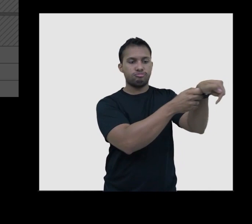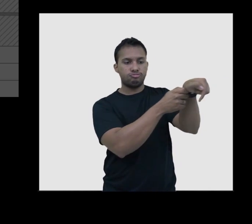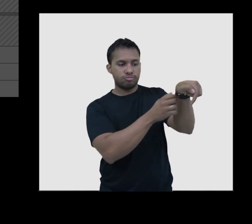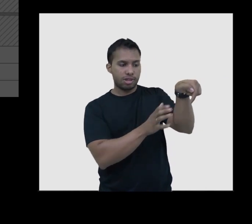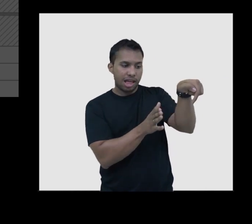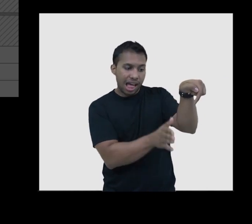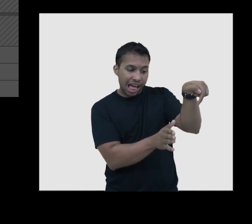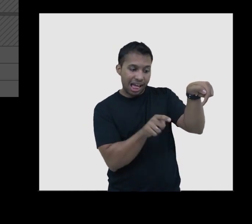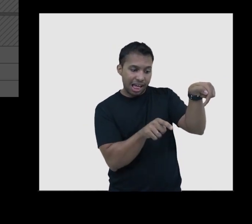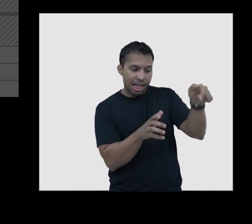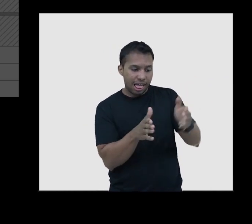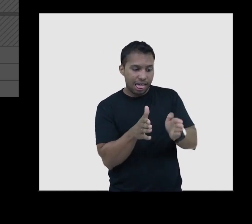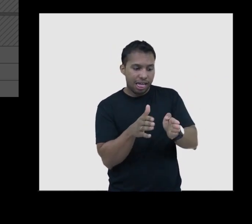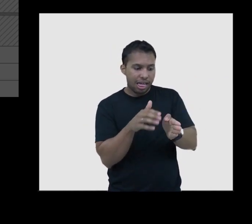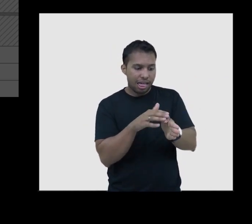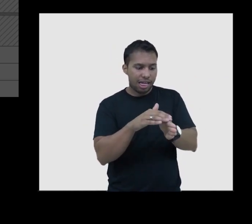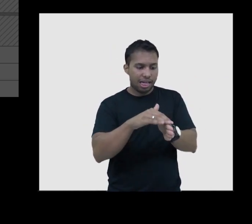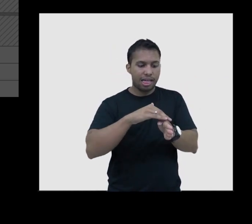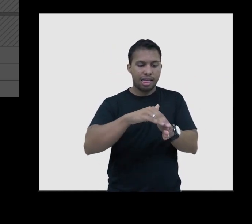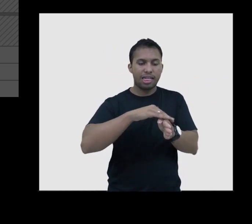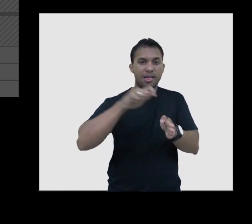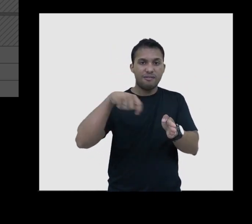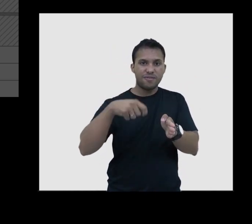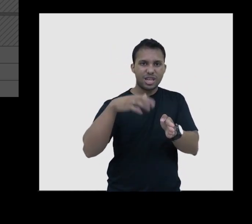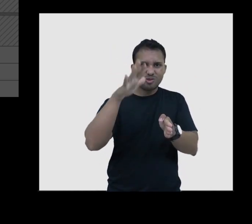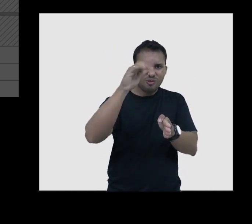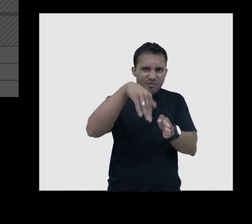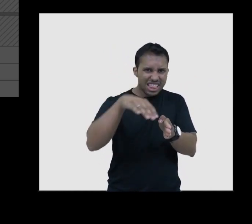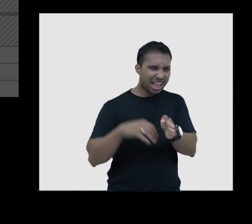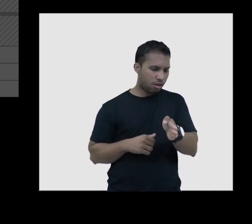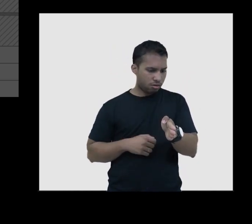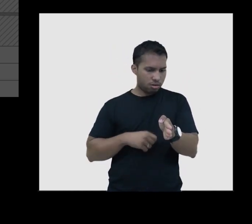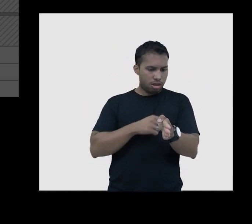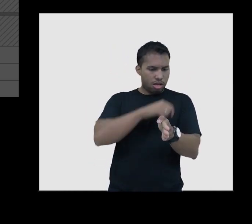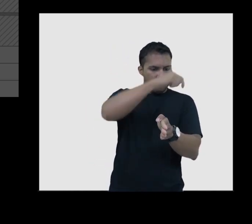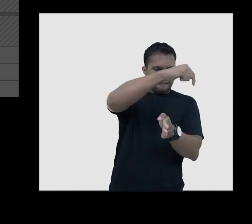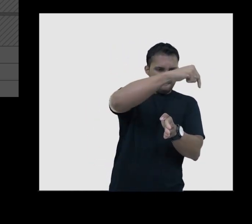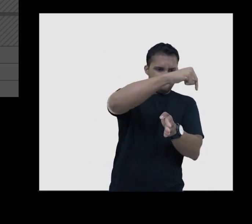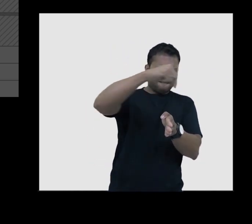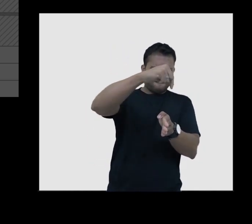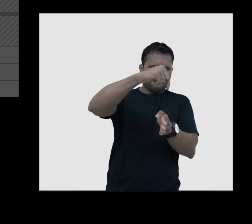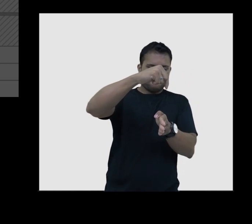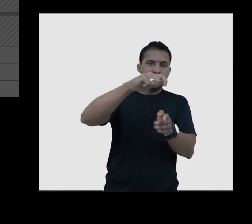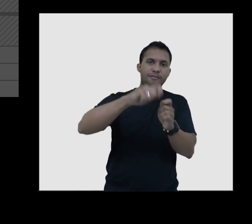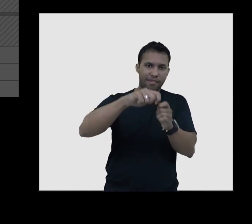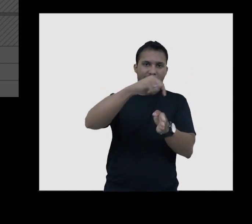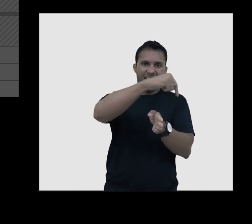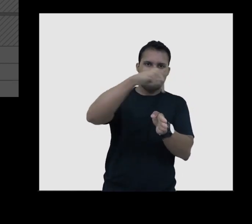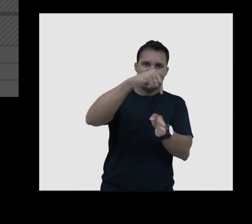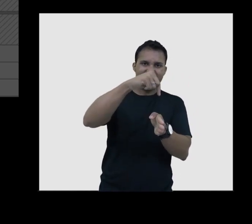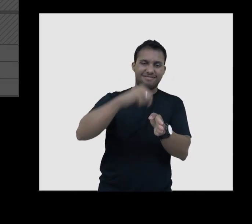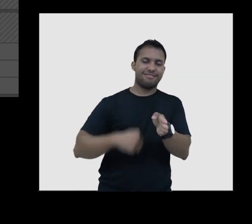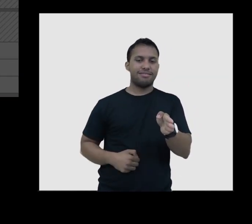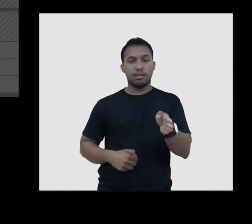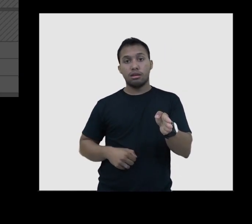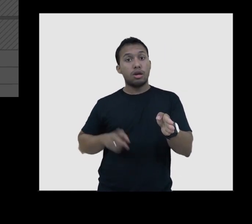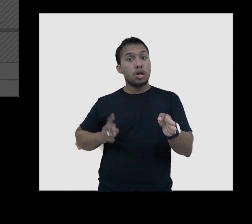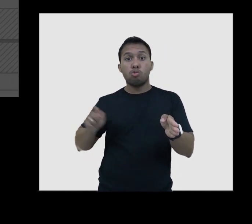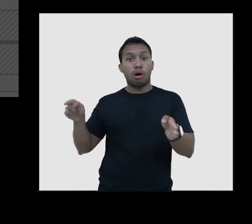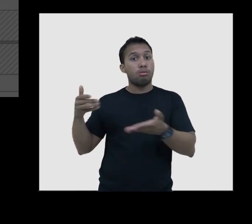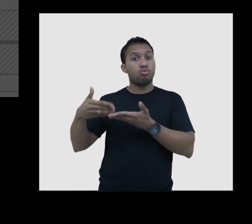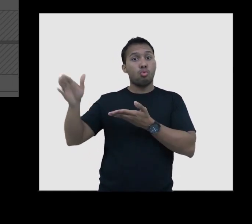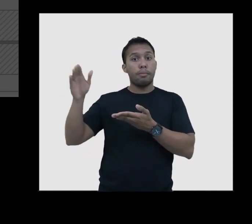ou para a esquerda, até posicioná-la no ponto exato onde ela gruda, ó, que é o final do vídeo. Percebe? Ela faz esse